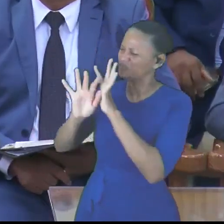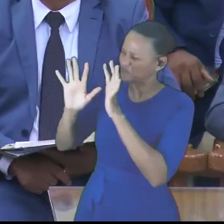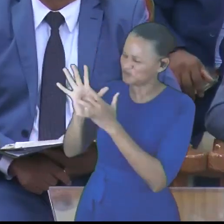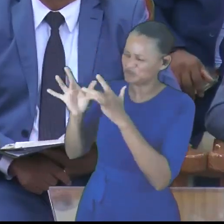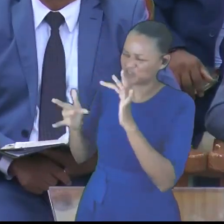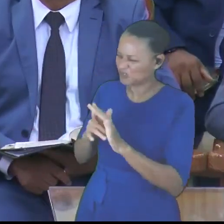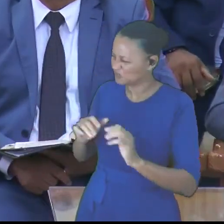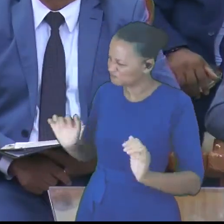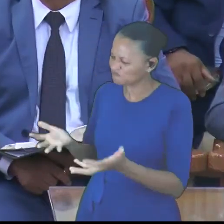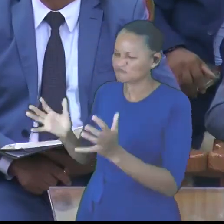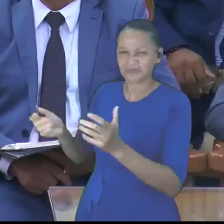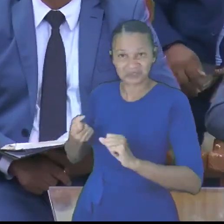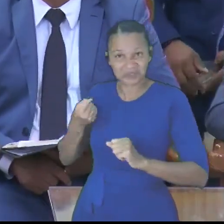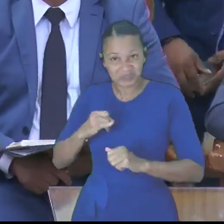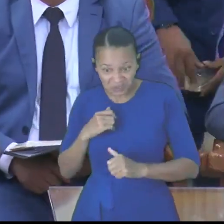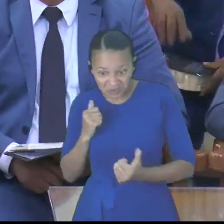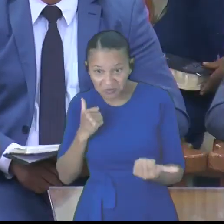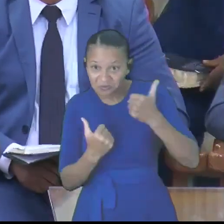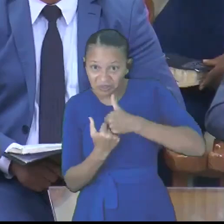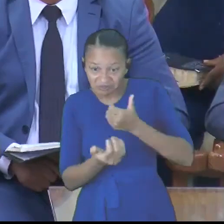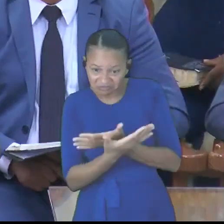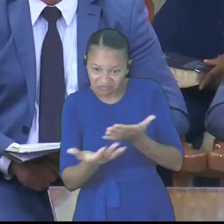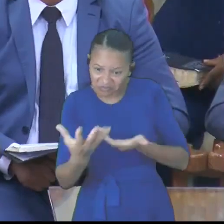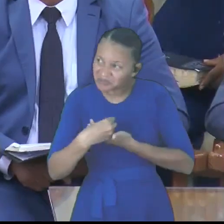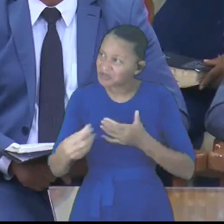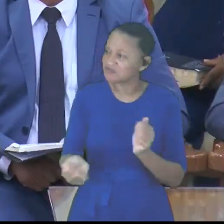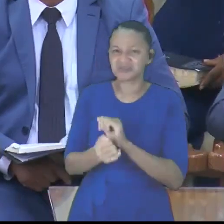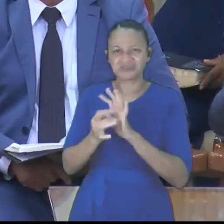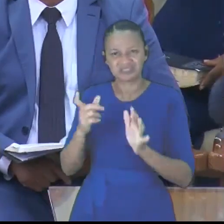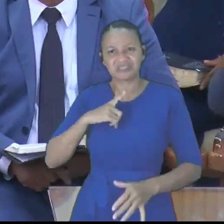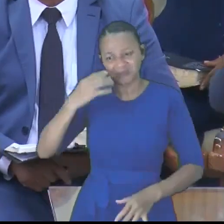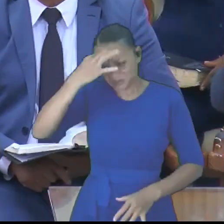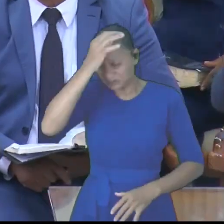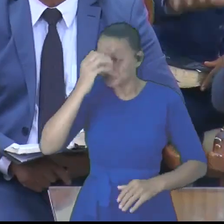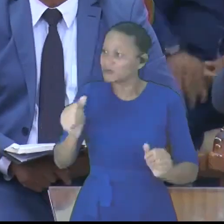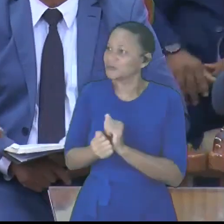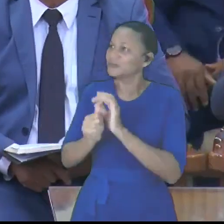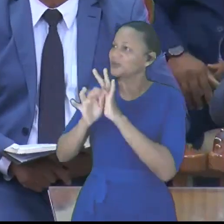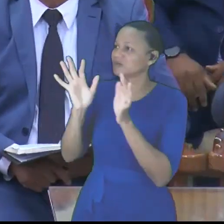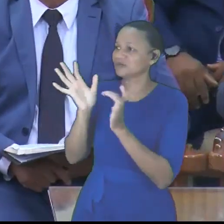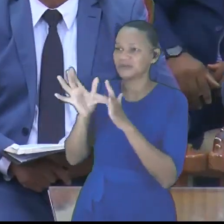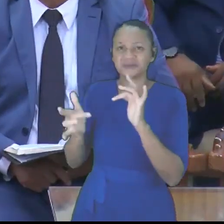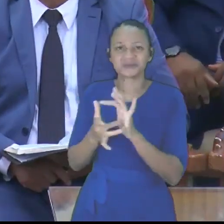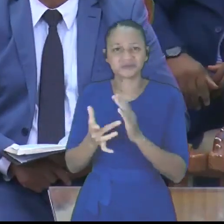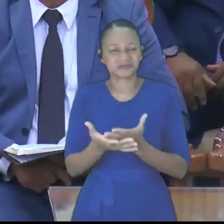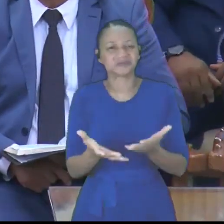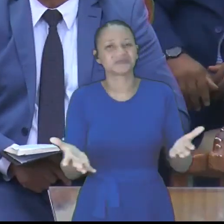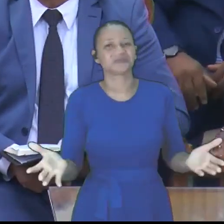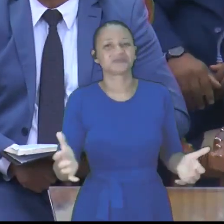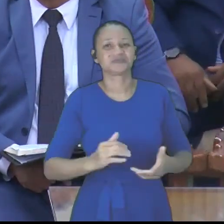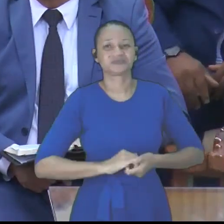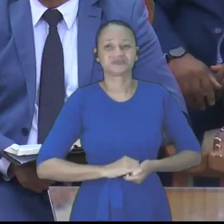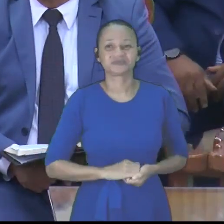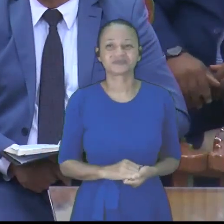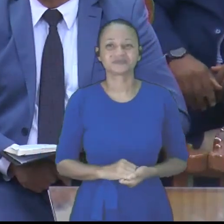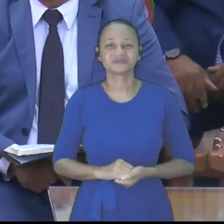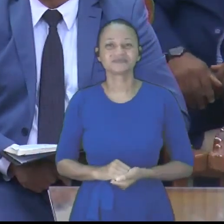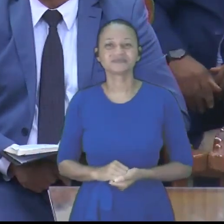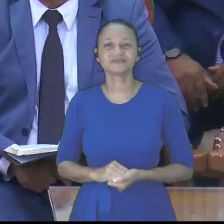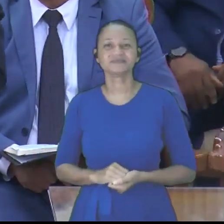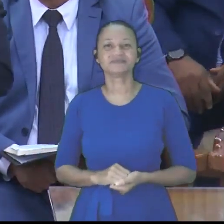Jesus. Se eu fosse você, eu daria glória. Se você tem o Espírito Santo, dê glória para Jesus. Glória a Jesus.